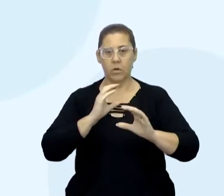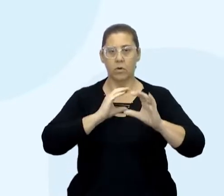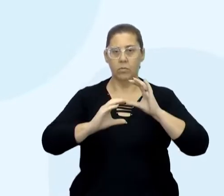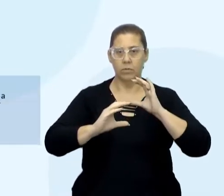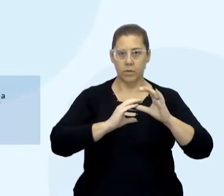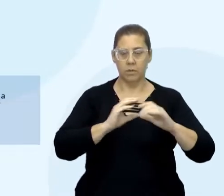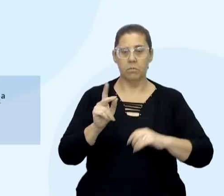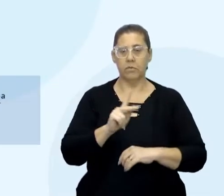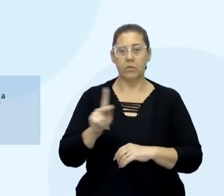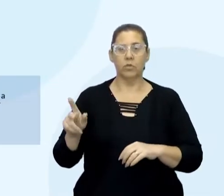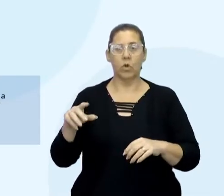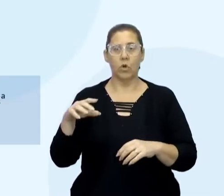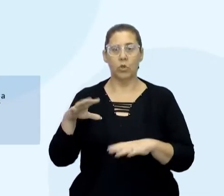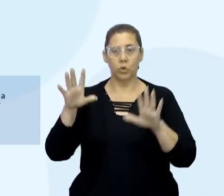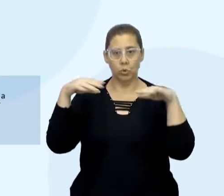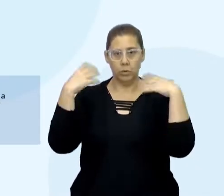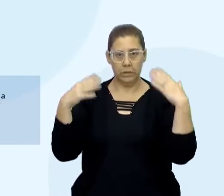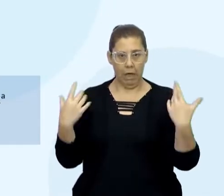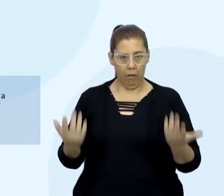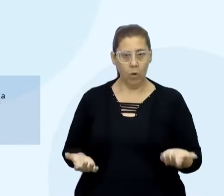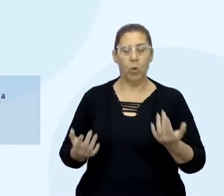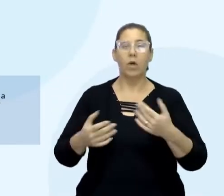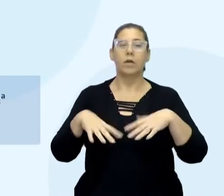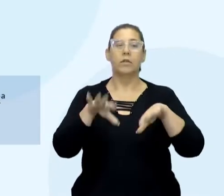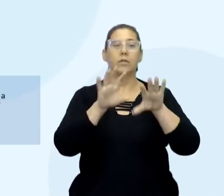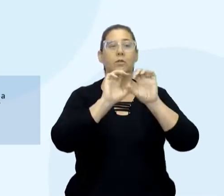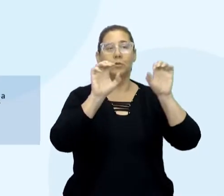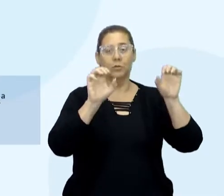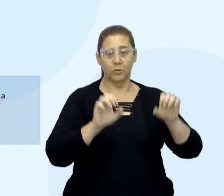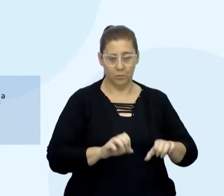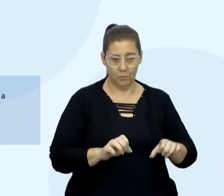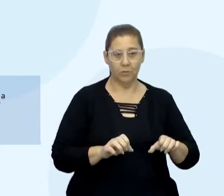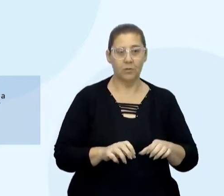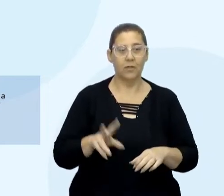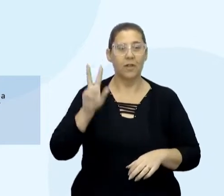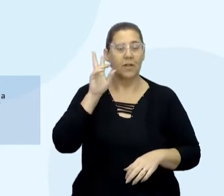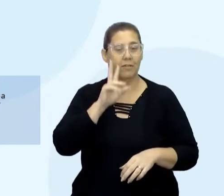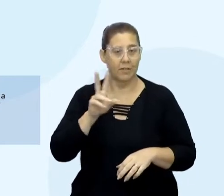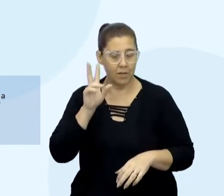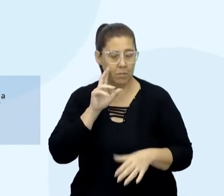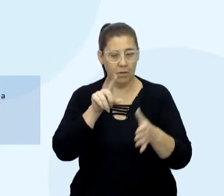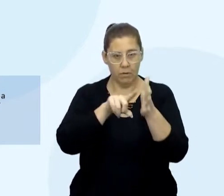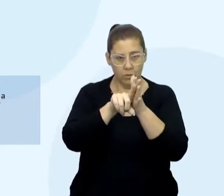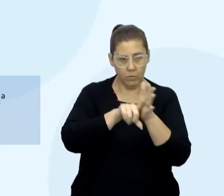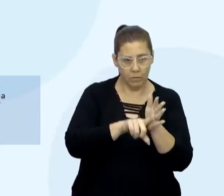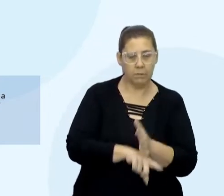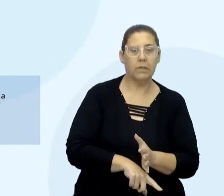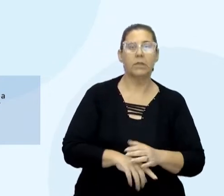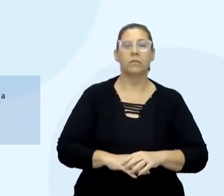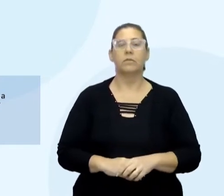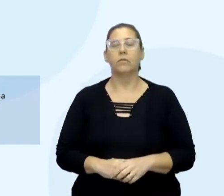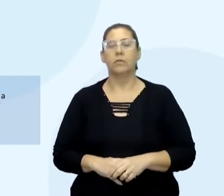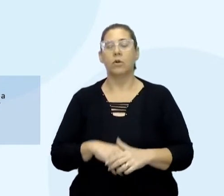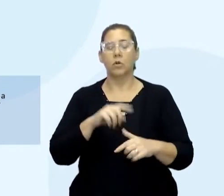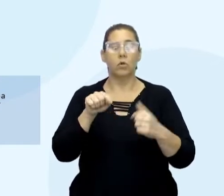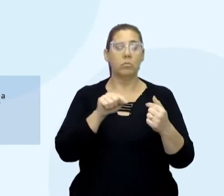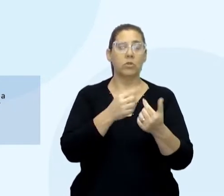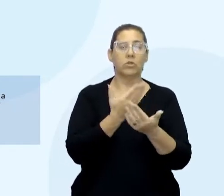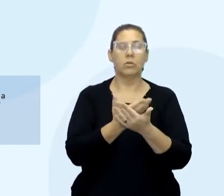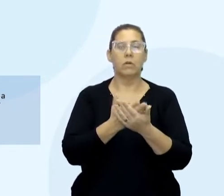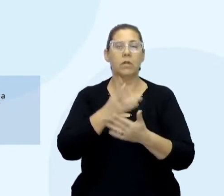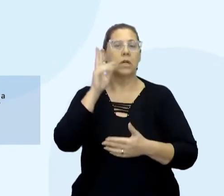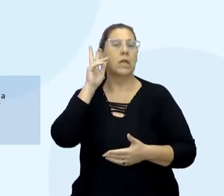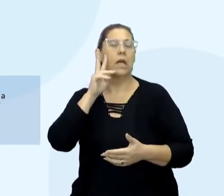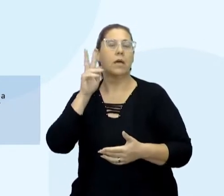professor Jocélio. O objetivo da aula Perfeito. de hoje está aqui, olha, estruturante, investigação científica, retomando a investigação. Sim. Tá? O objetivo da aula,